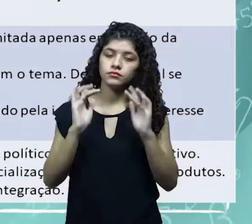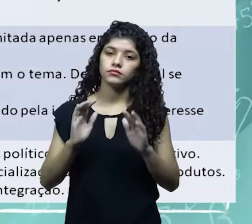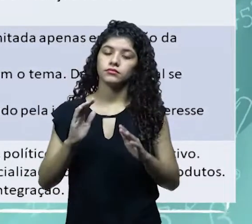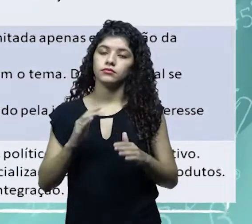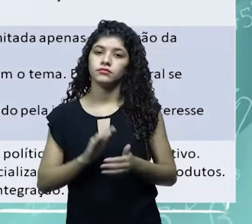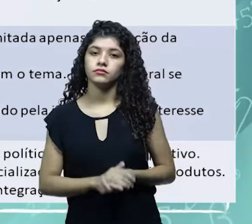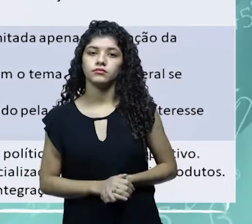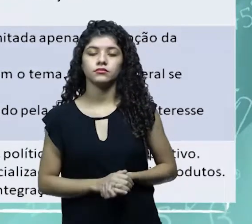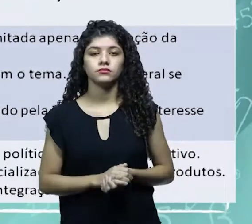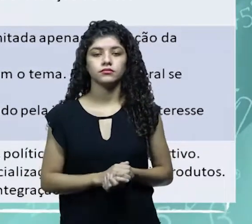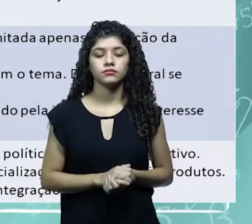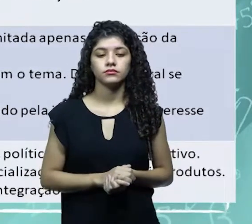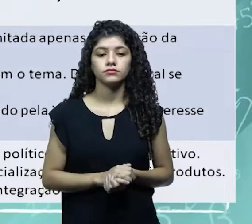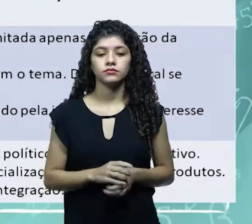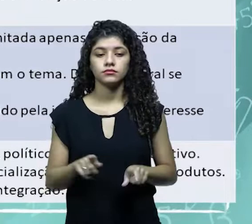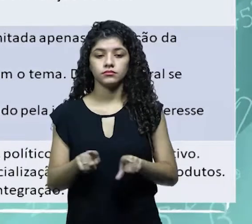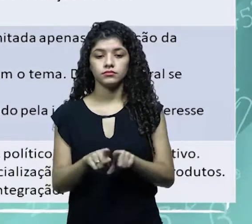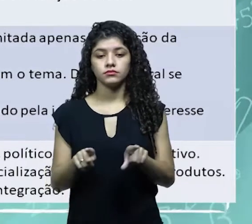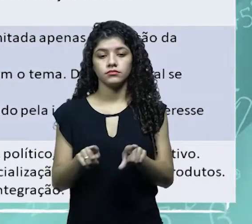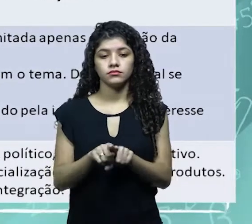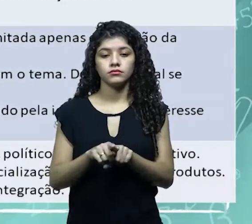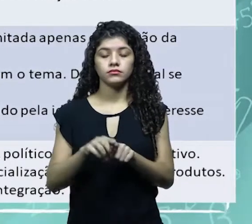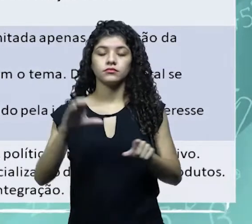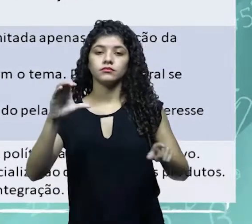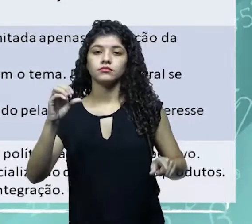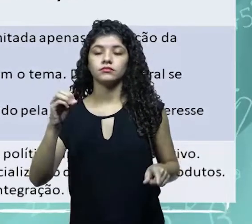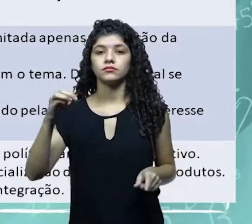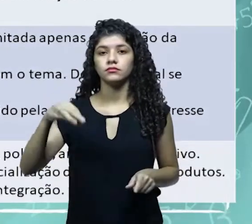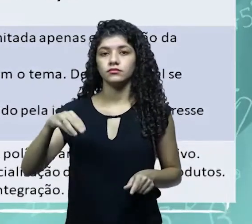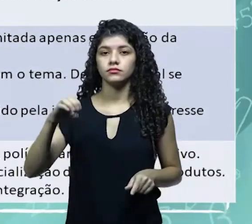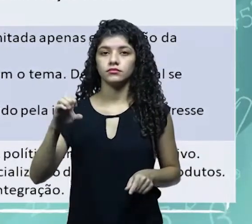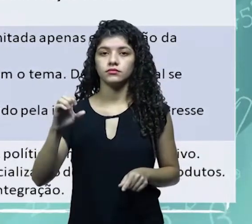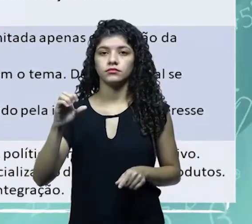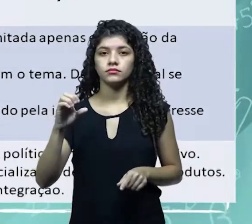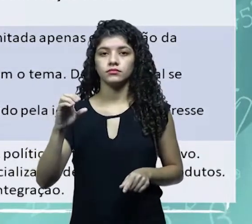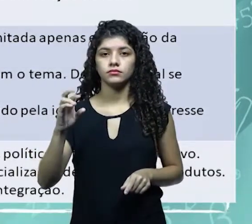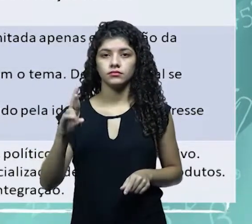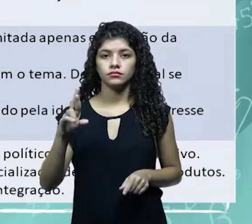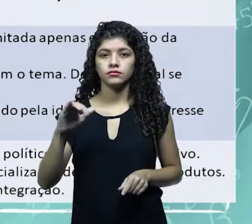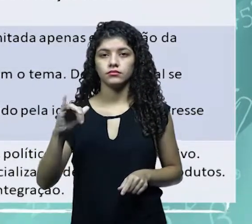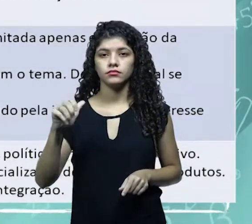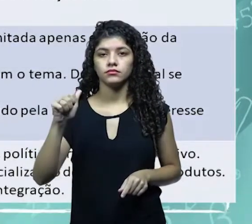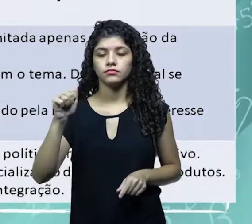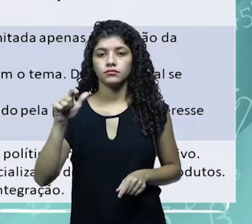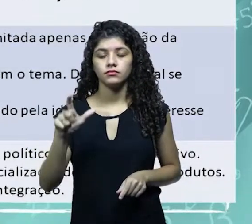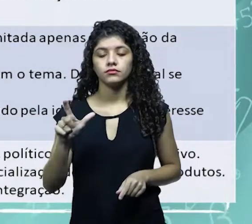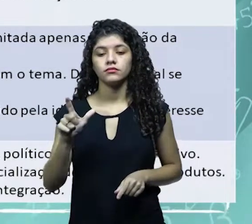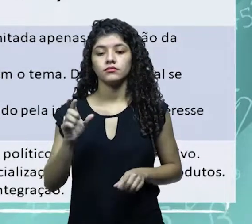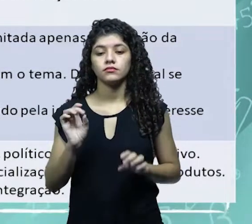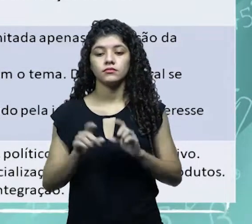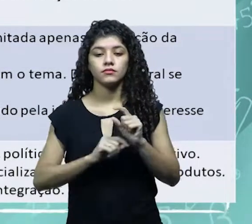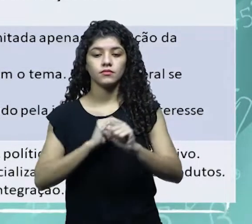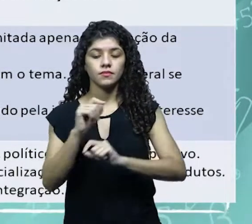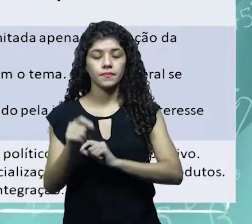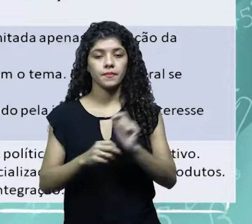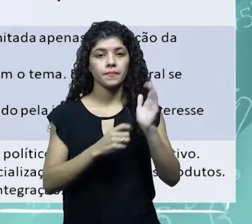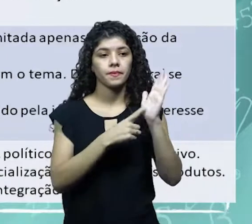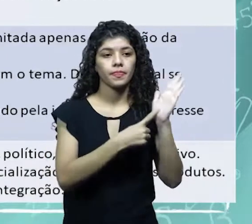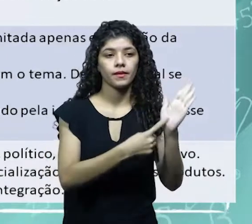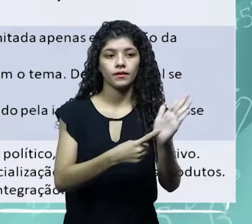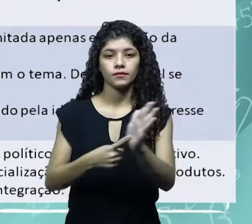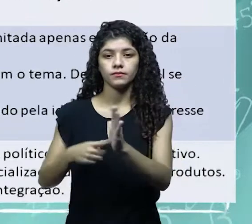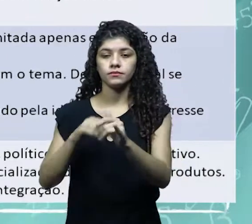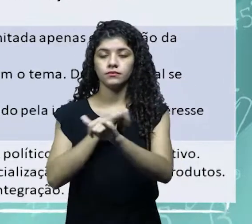político artístico e Esportivo tem de caráter comercial né que a gente vê muitos gerentes comerciais